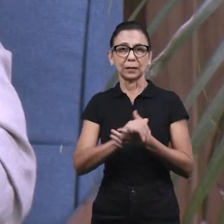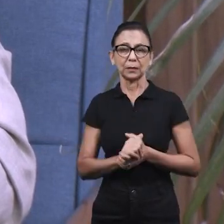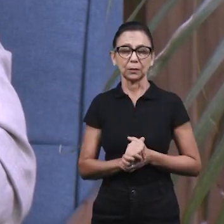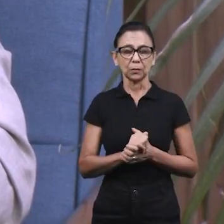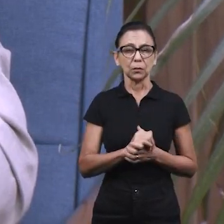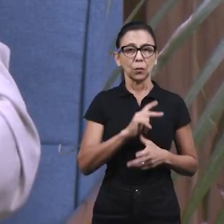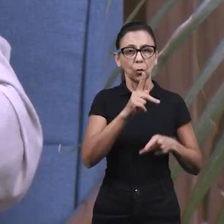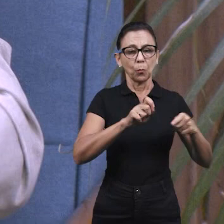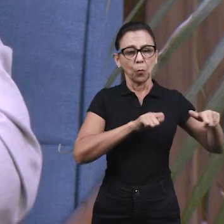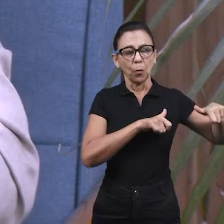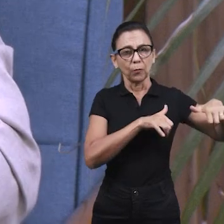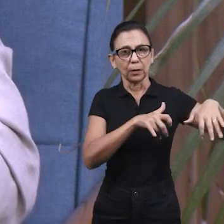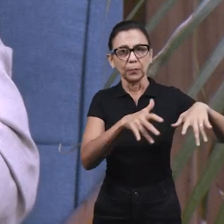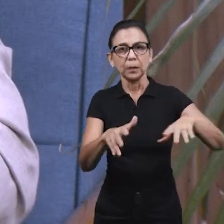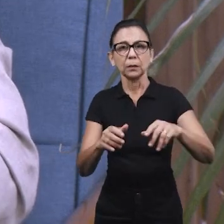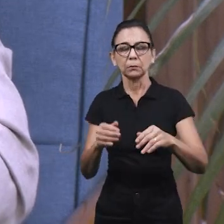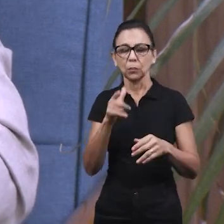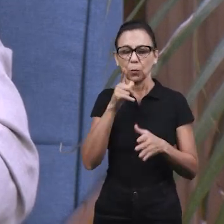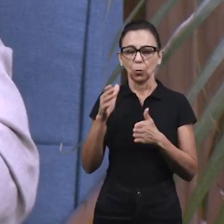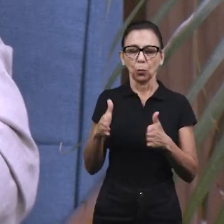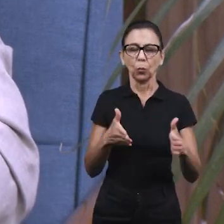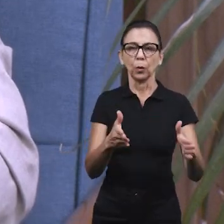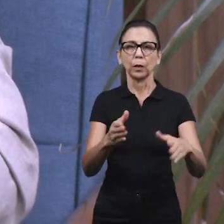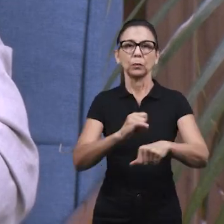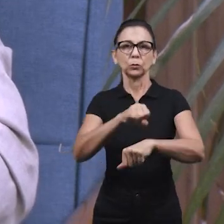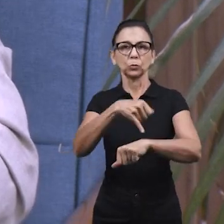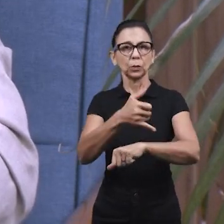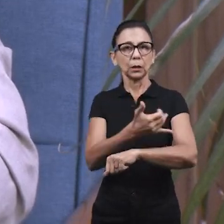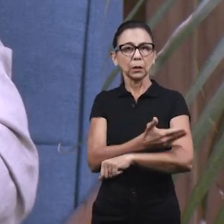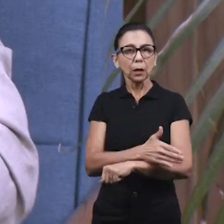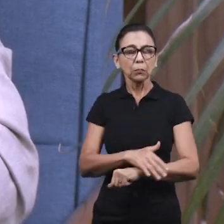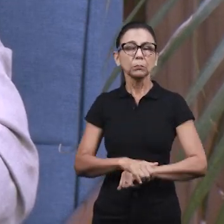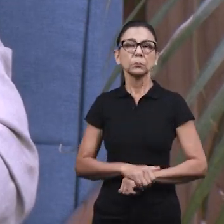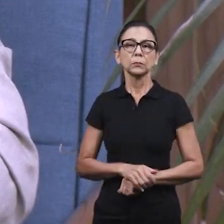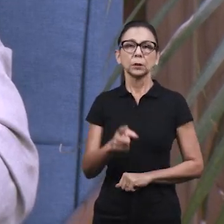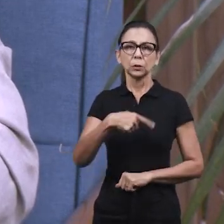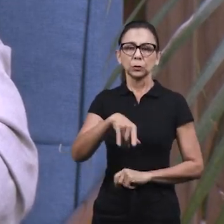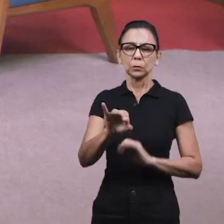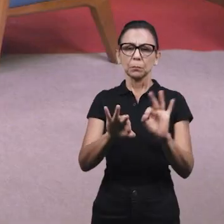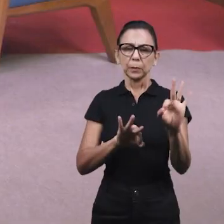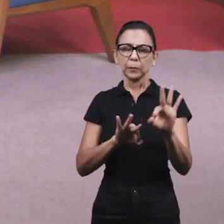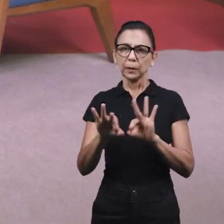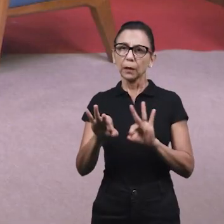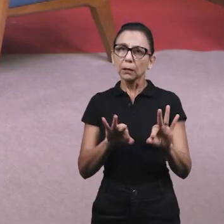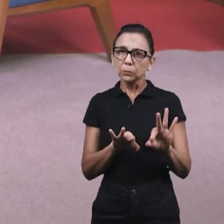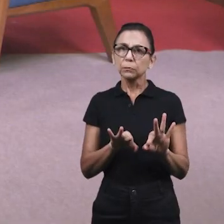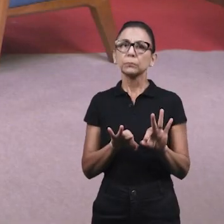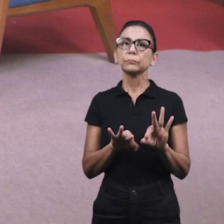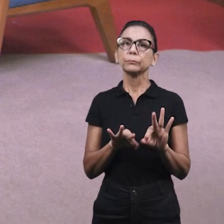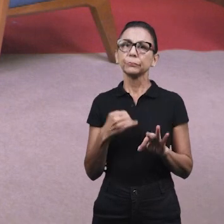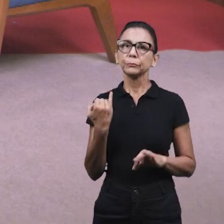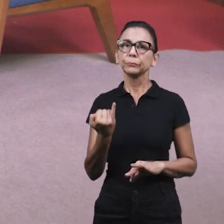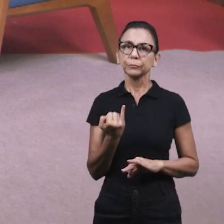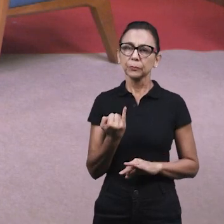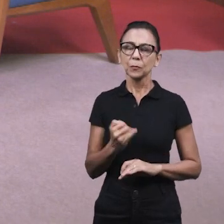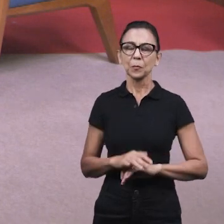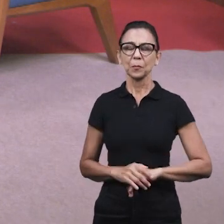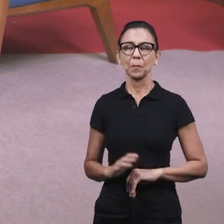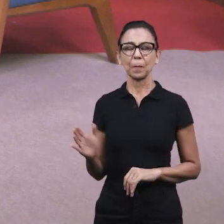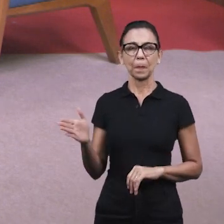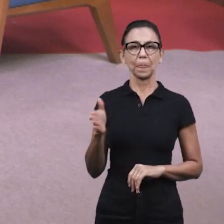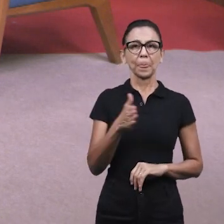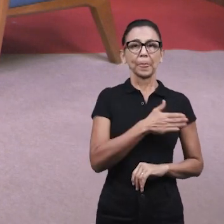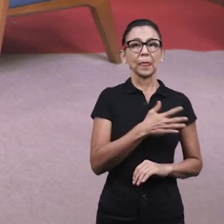o Jordão, o preparo para a travessia, a passagem pelo rio. E no programa de hoje, no quadro Lições do Manaim,